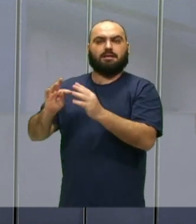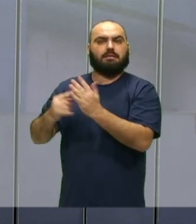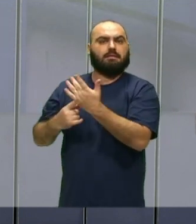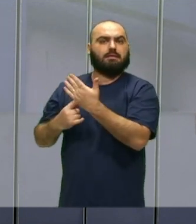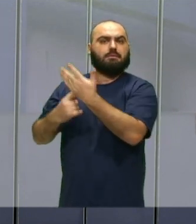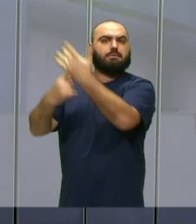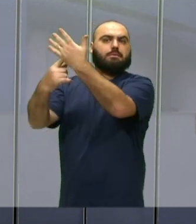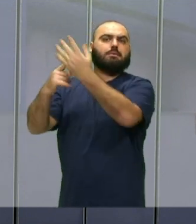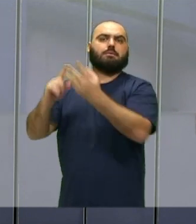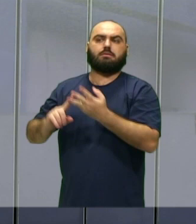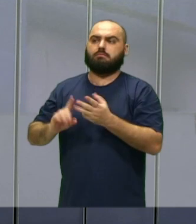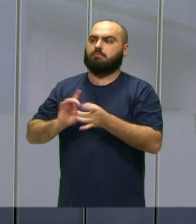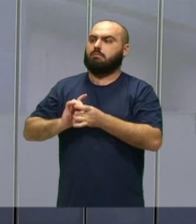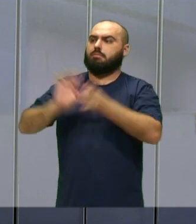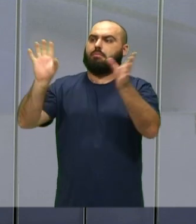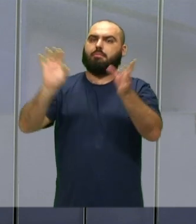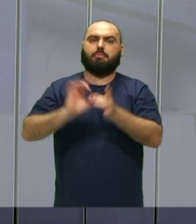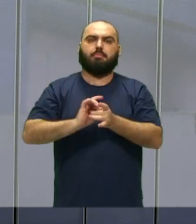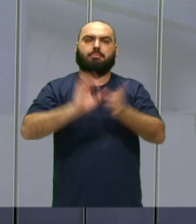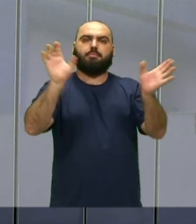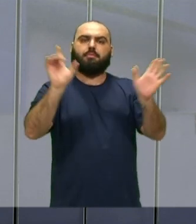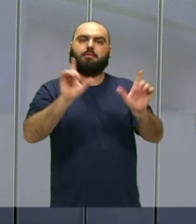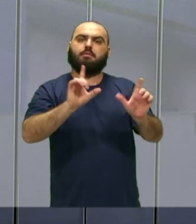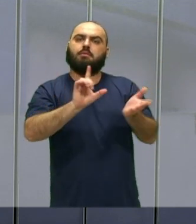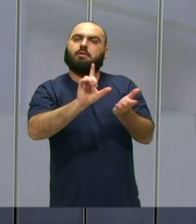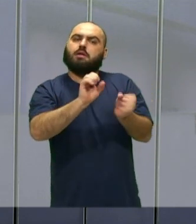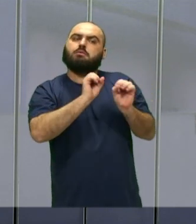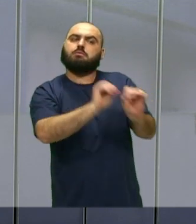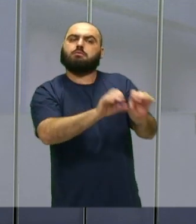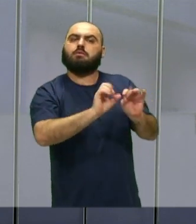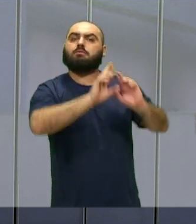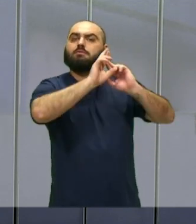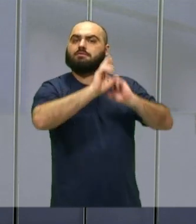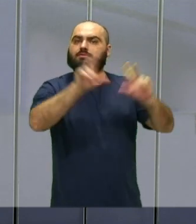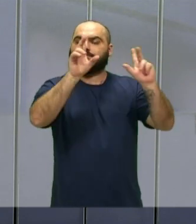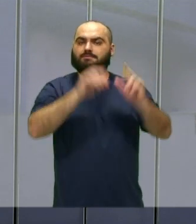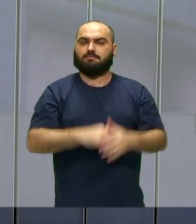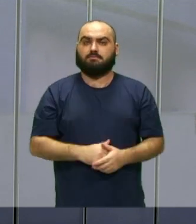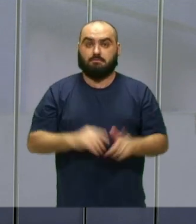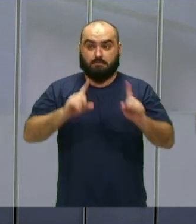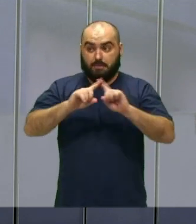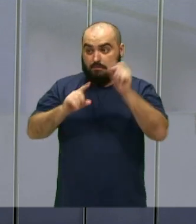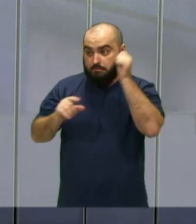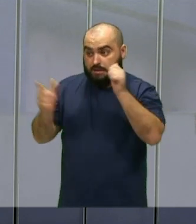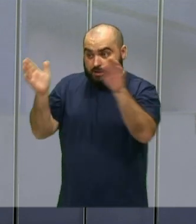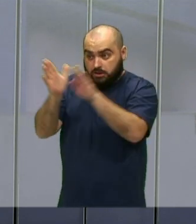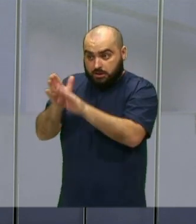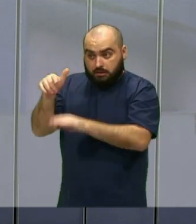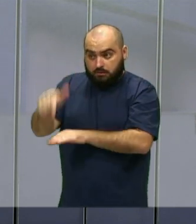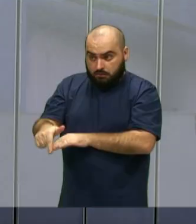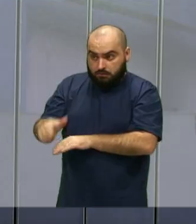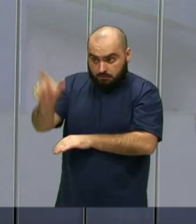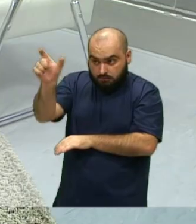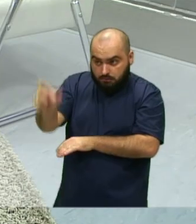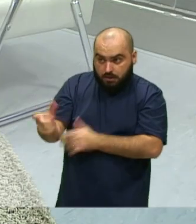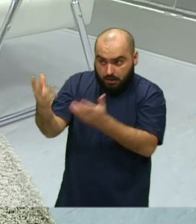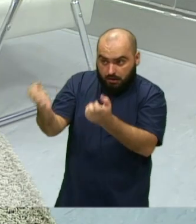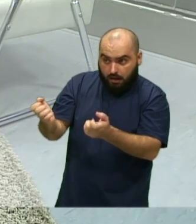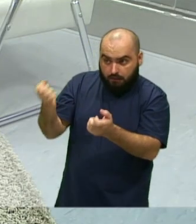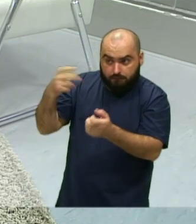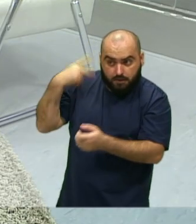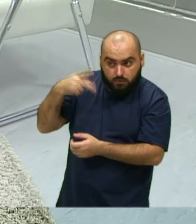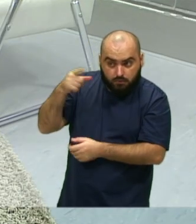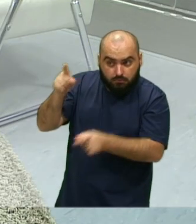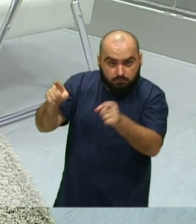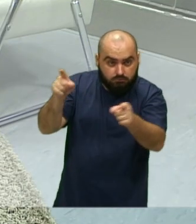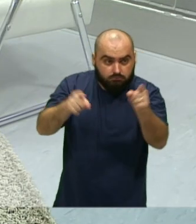se libertou, a educação é totalmente diferente. Só que quando elas chegam aqui, eu sempre pergunto se alguma quer ser vereadora. Ninguém quer.